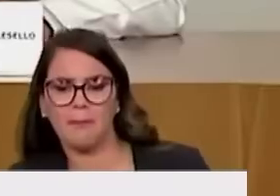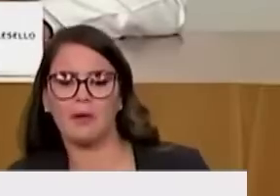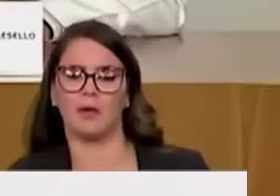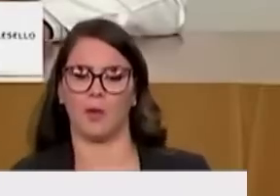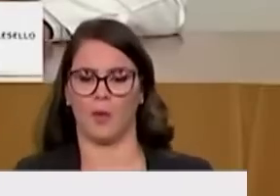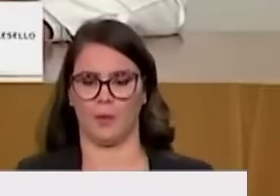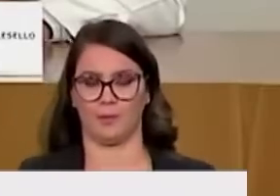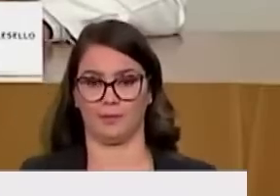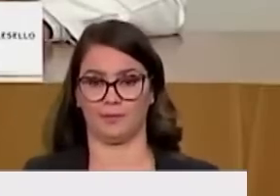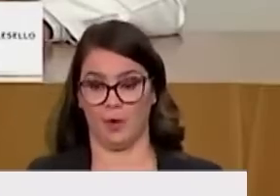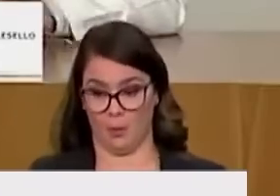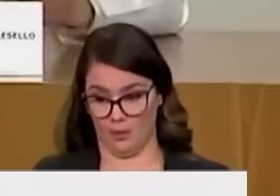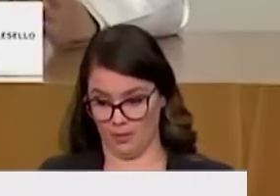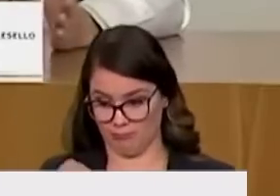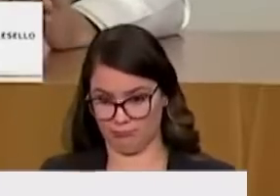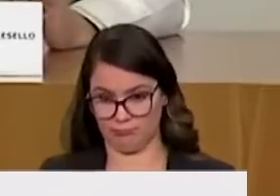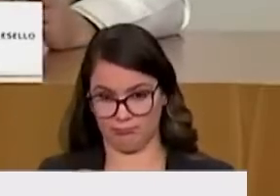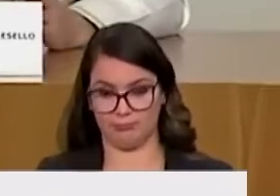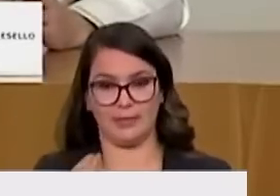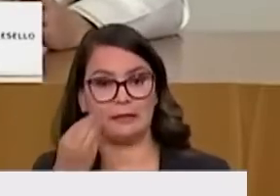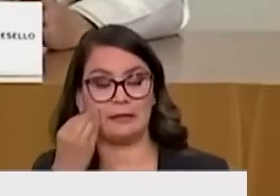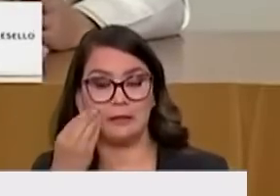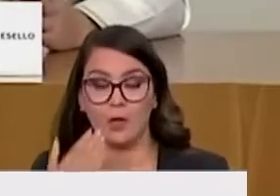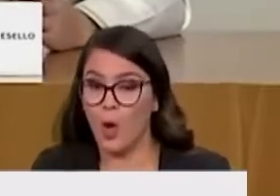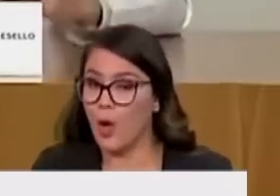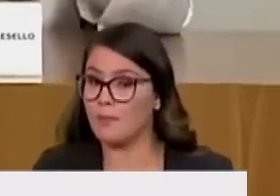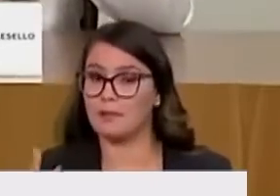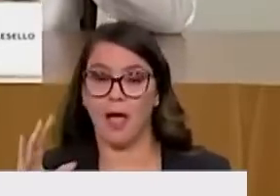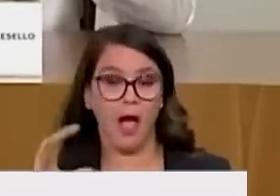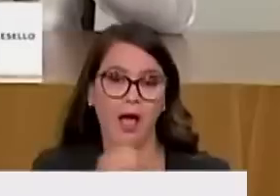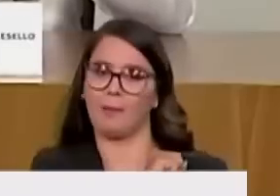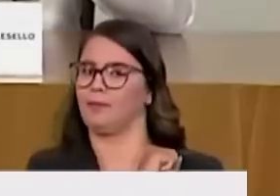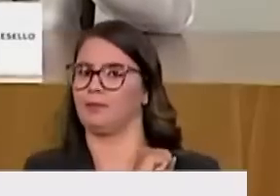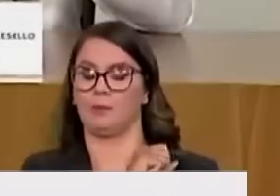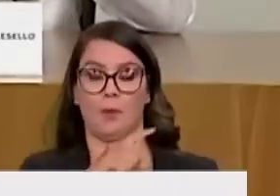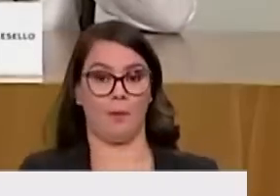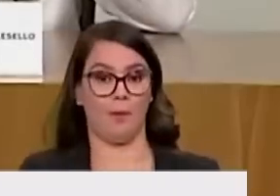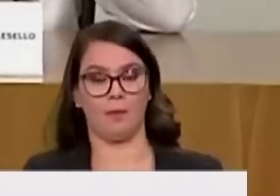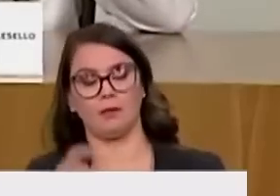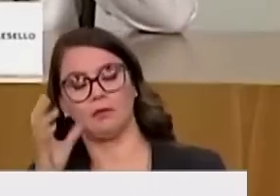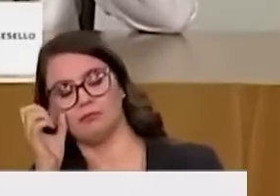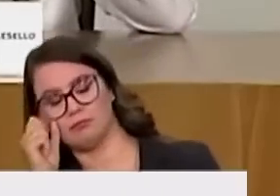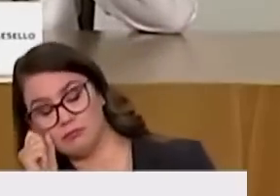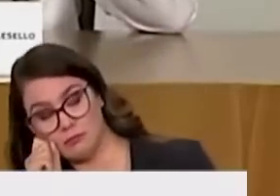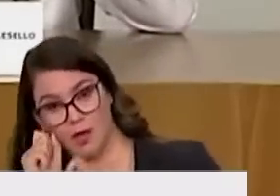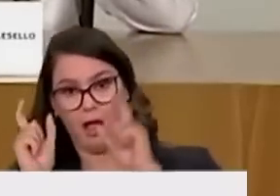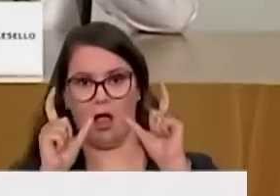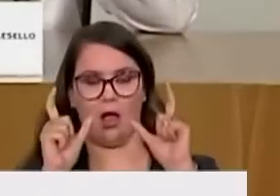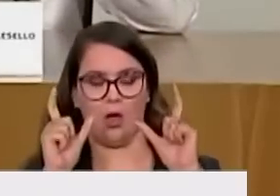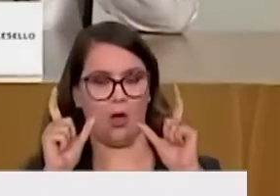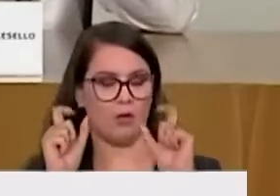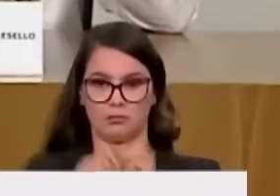a gente tenta fazer, iniciar o mais rapidamente possível. Quando o paciente, logo que ele acorda da anestesia e recobra a